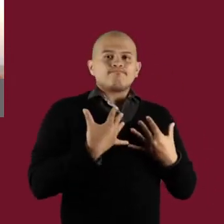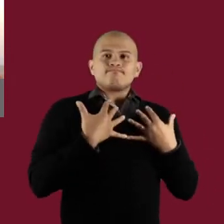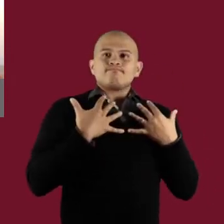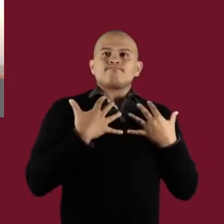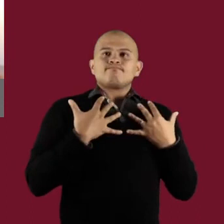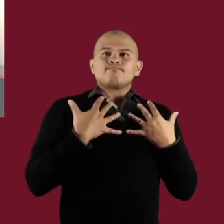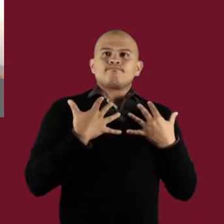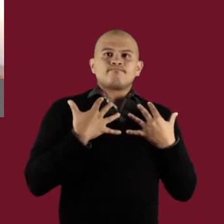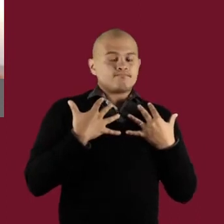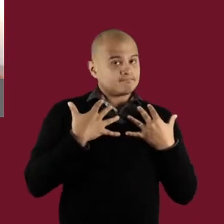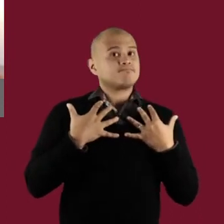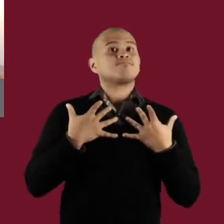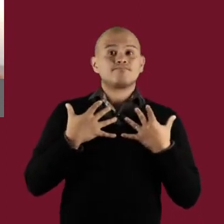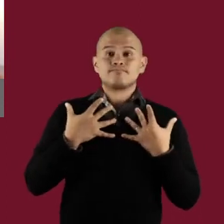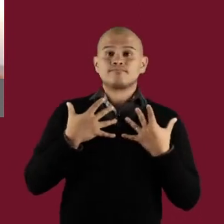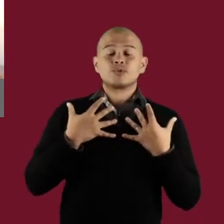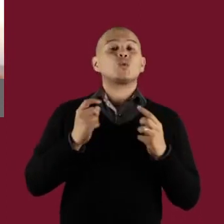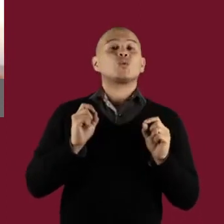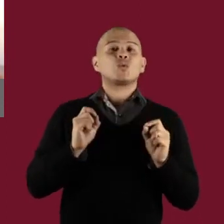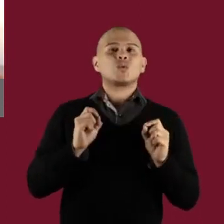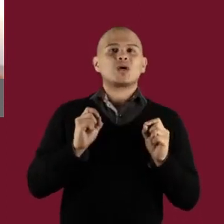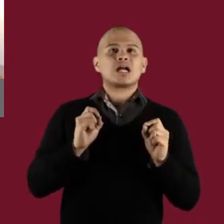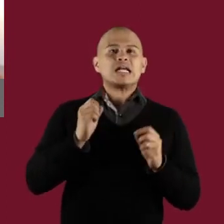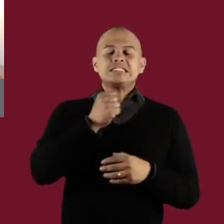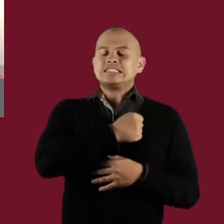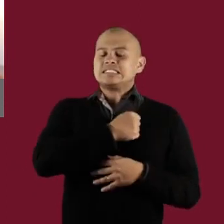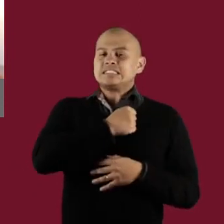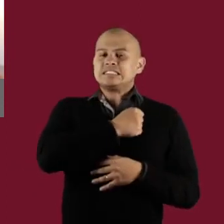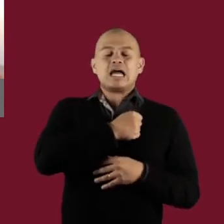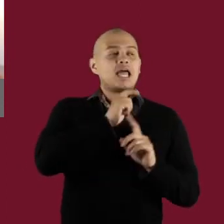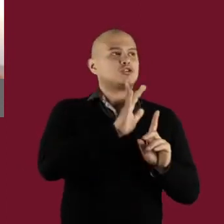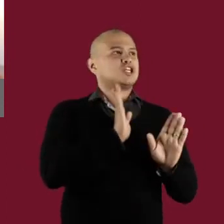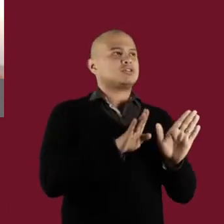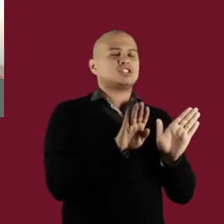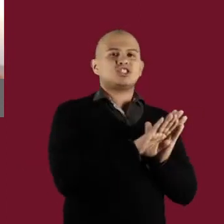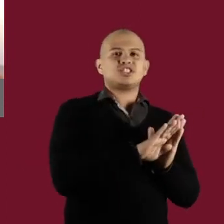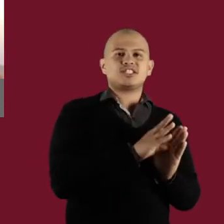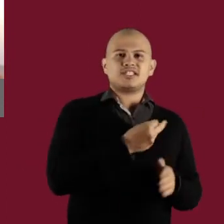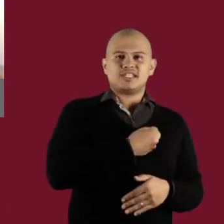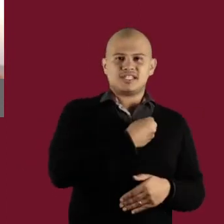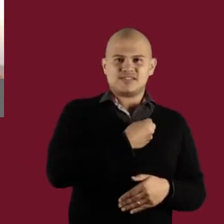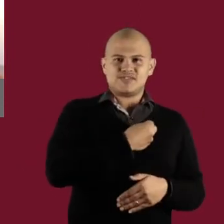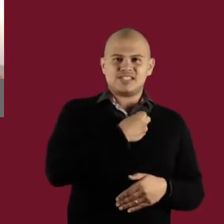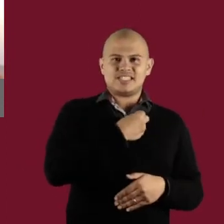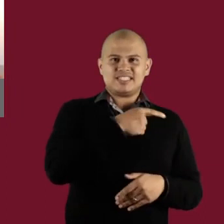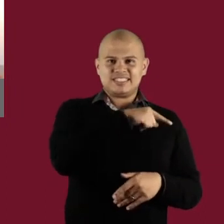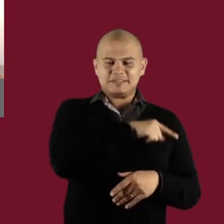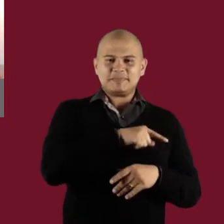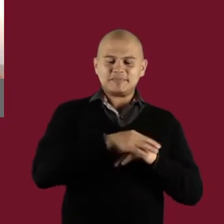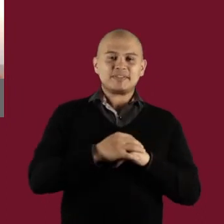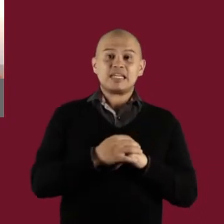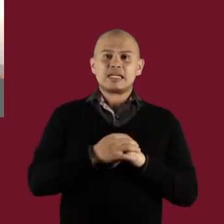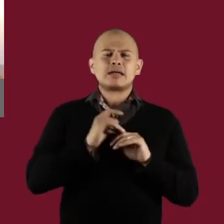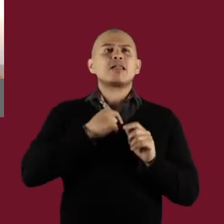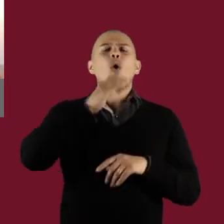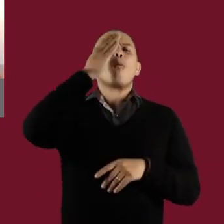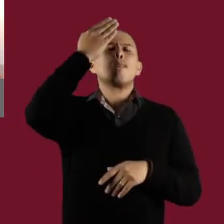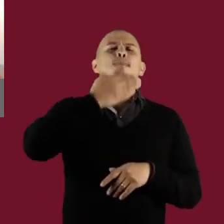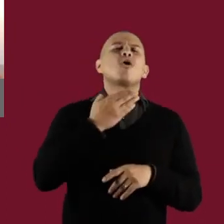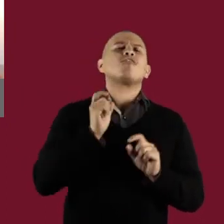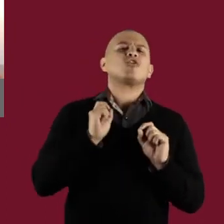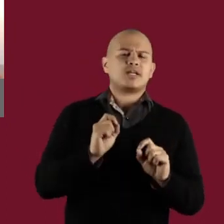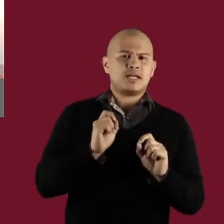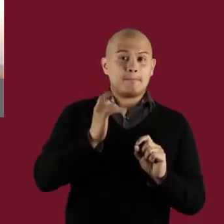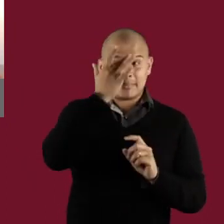me despertou de maneira forte. Ah, então já cheguei ao consulado. Ou seja, a prova de que a pessoa que está